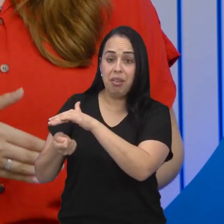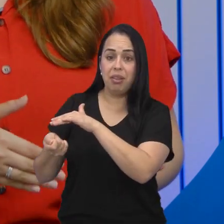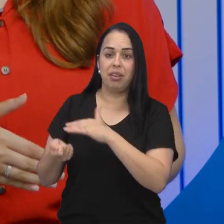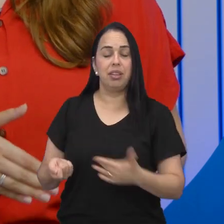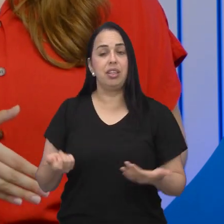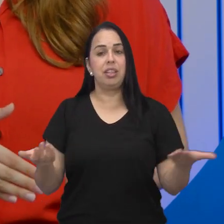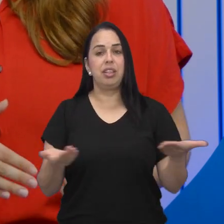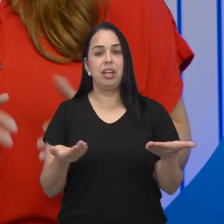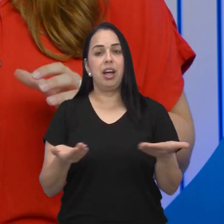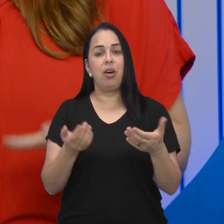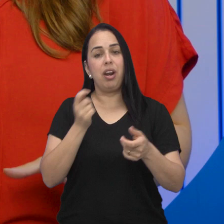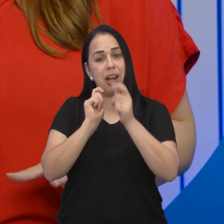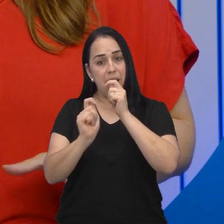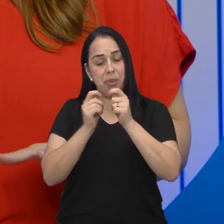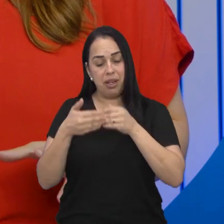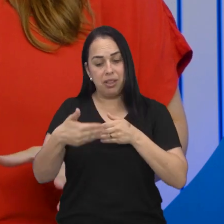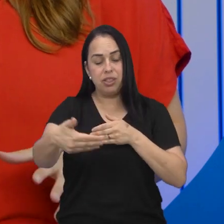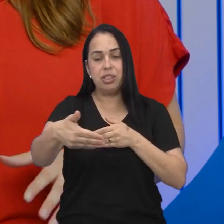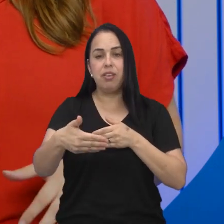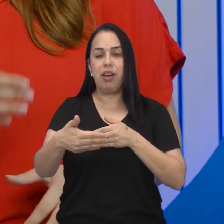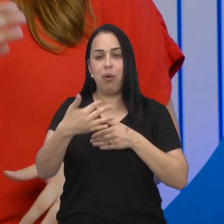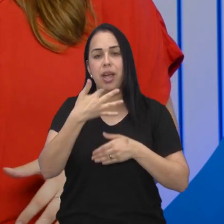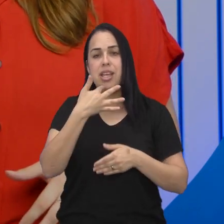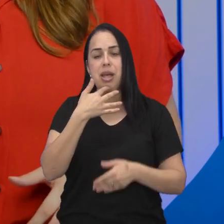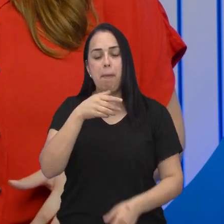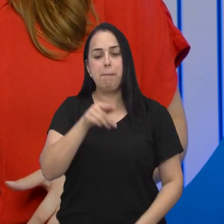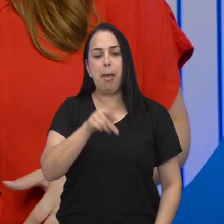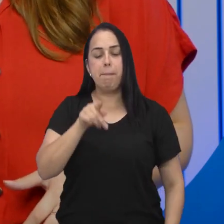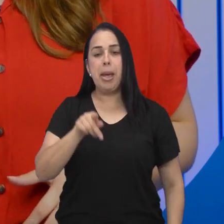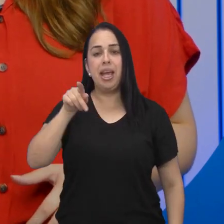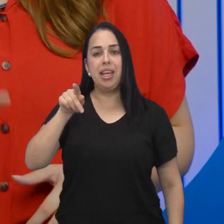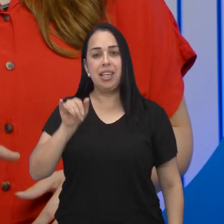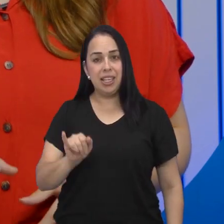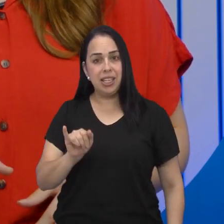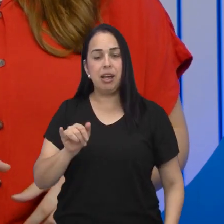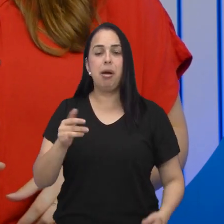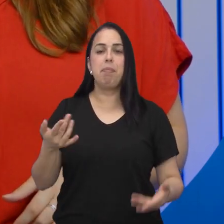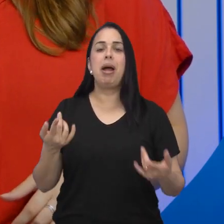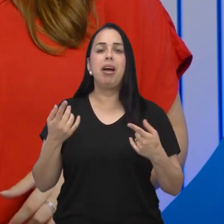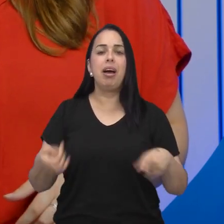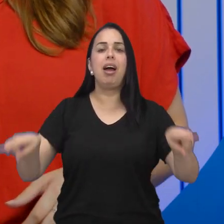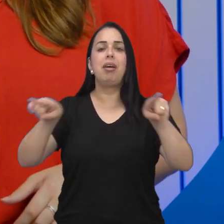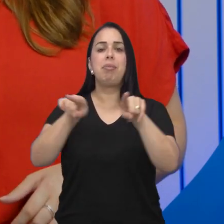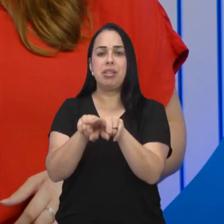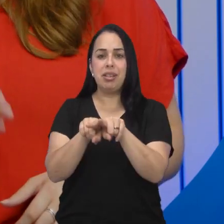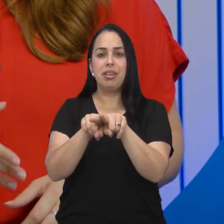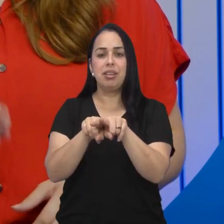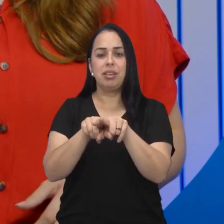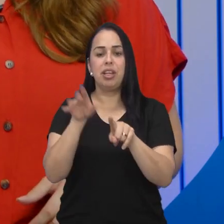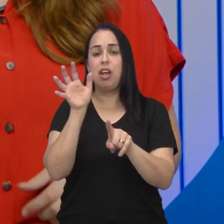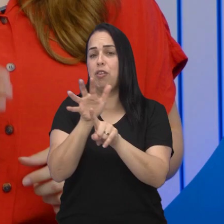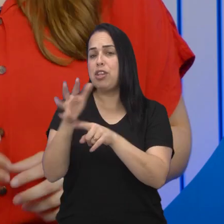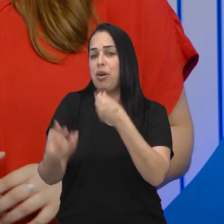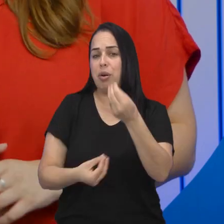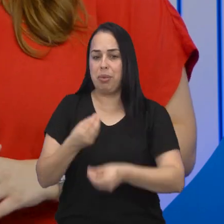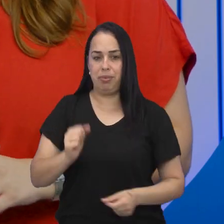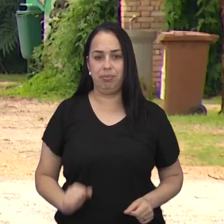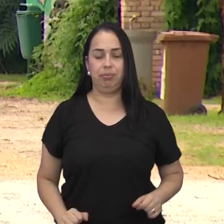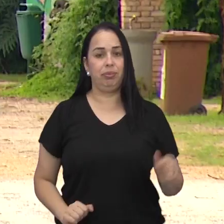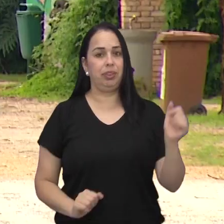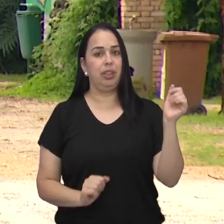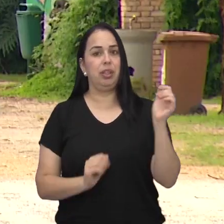em infraestrutura. Na reportagem a seguir, você vai conhecer o PPI e entender o impacto desse programa para São José e para sua